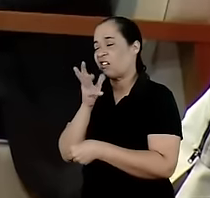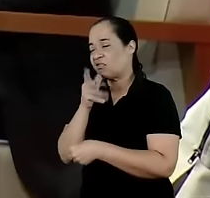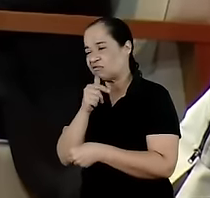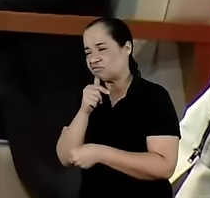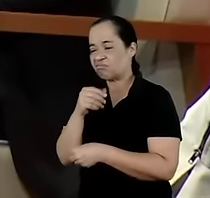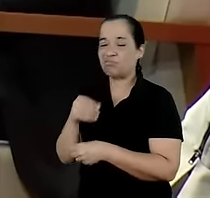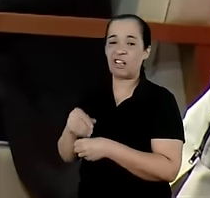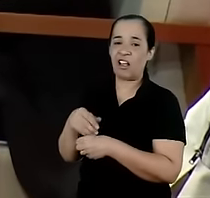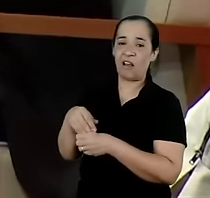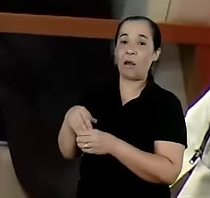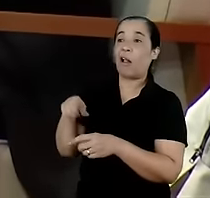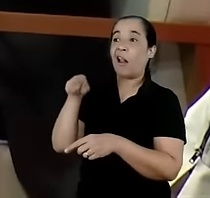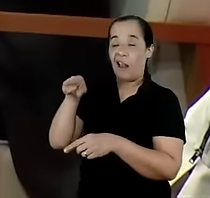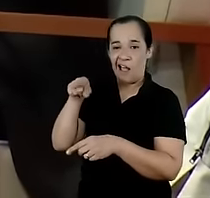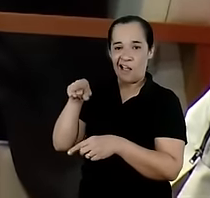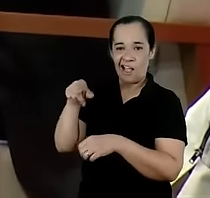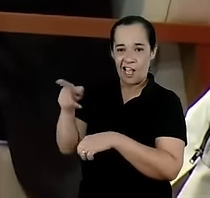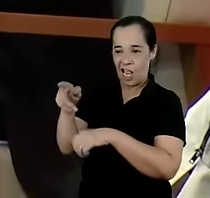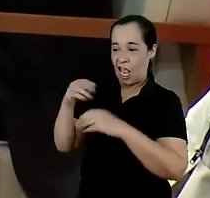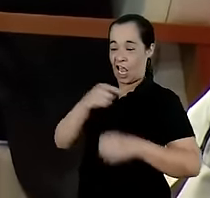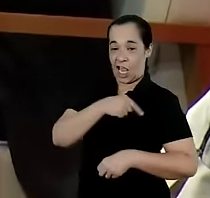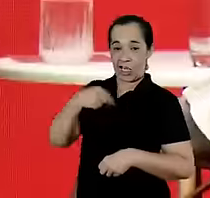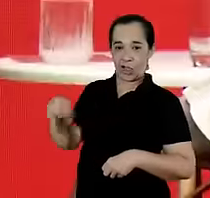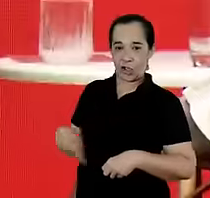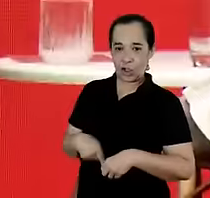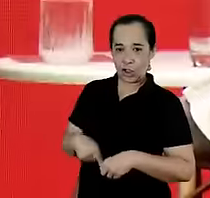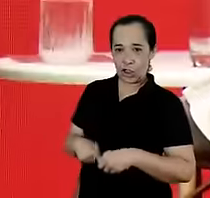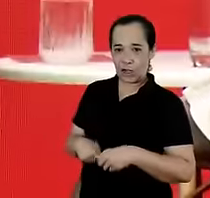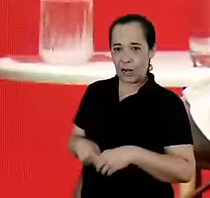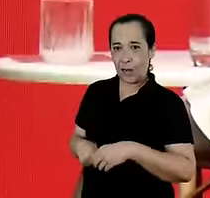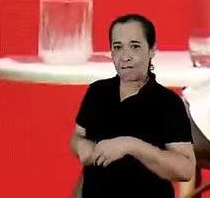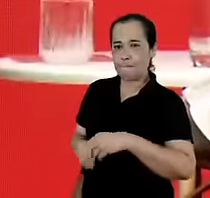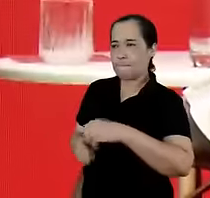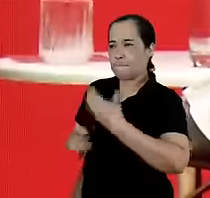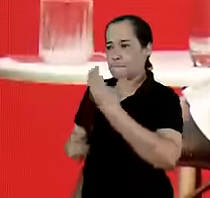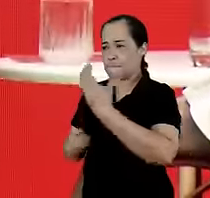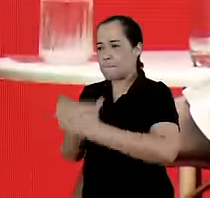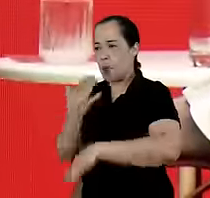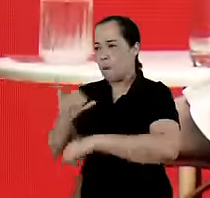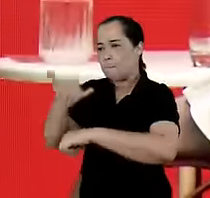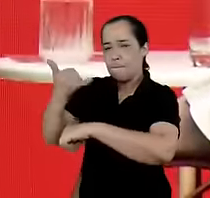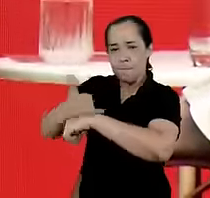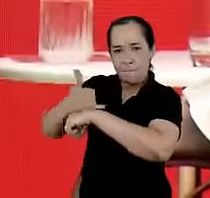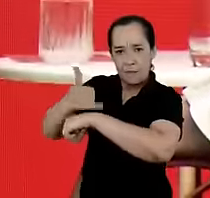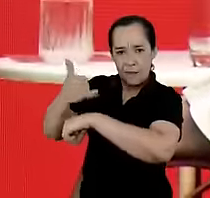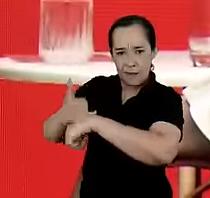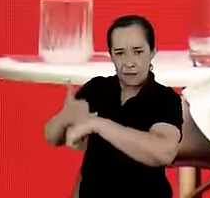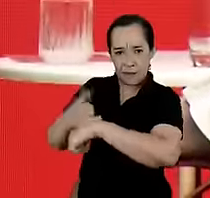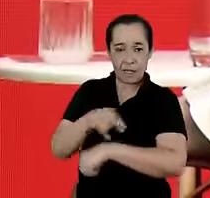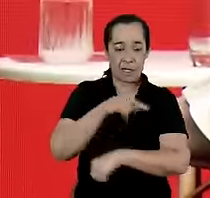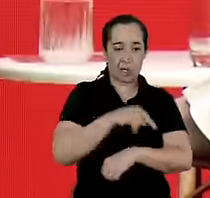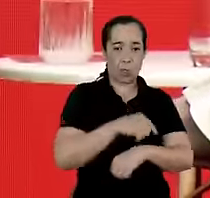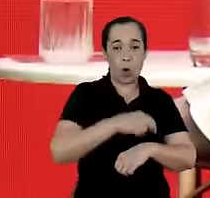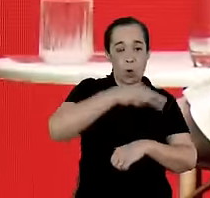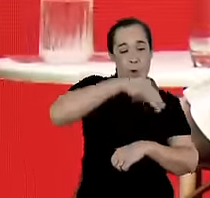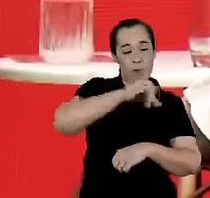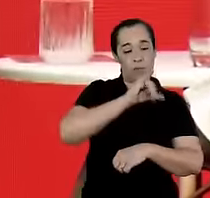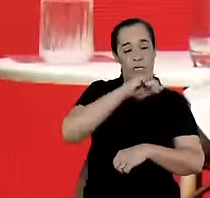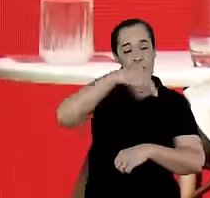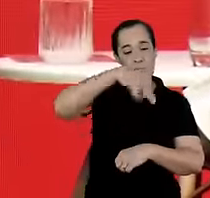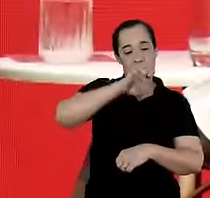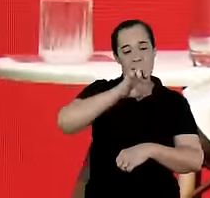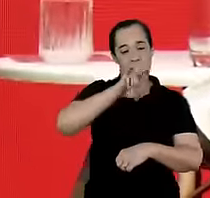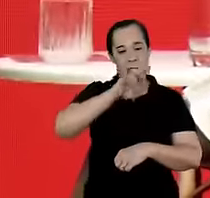Aço né passou a ser mais exportador então quer dizer o o minério de ferro ficou resiliente mas o preço do